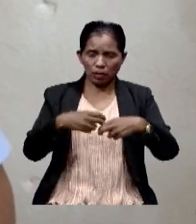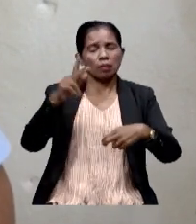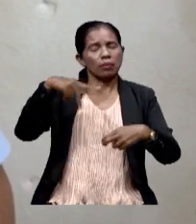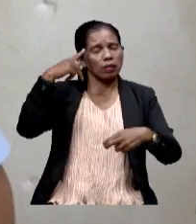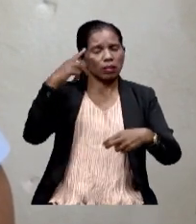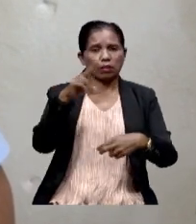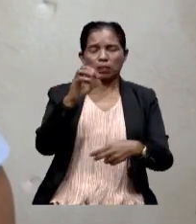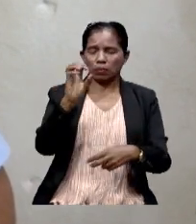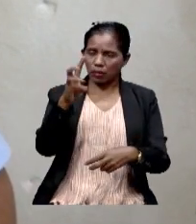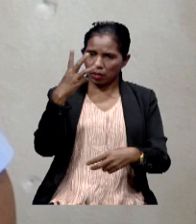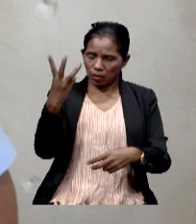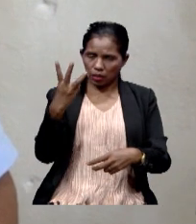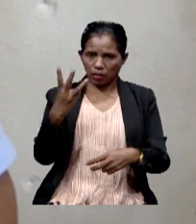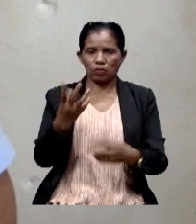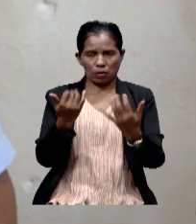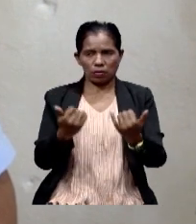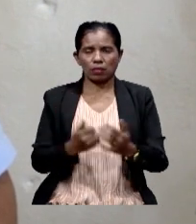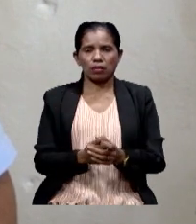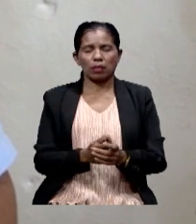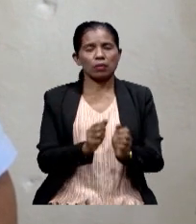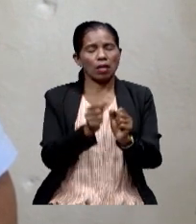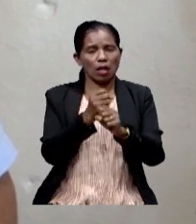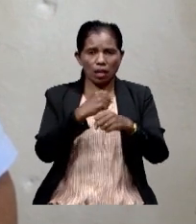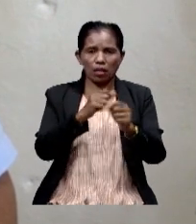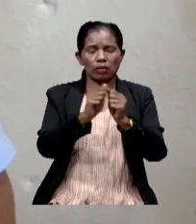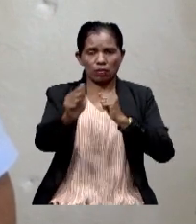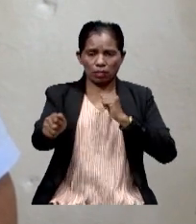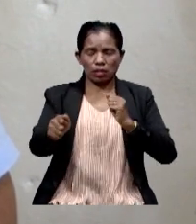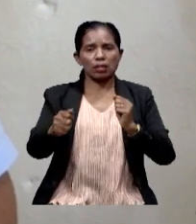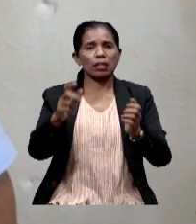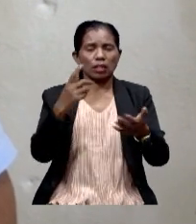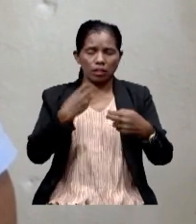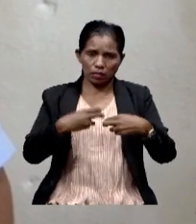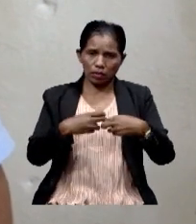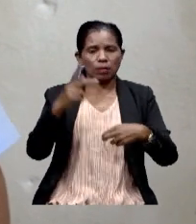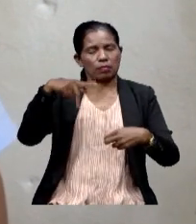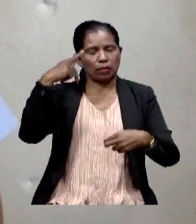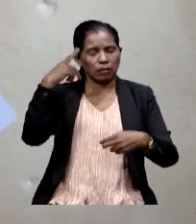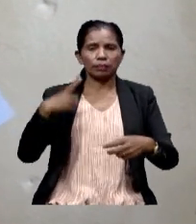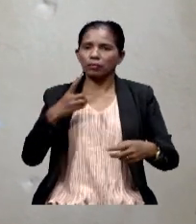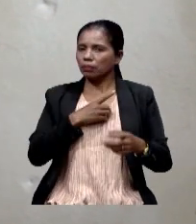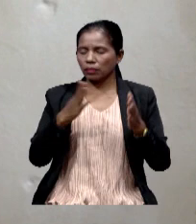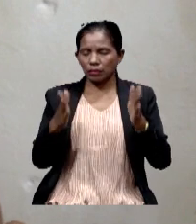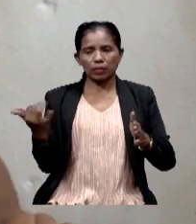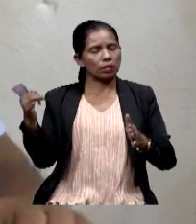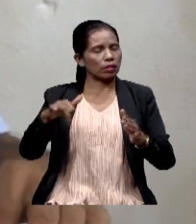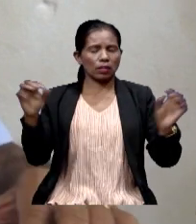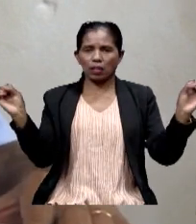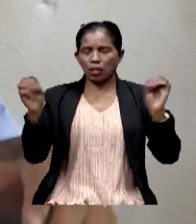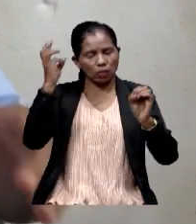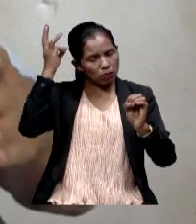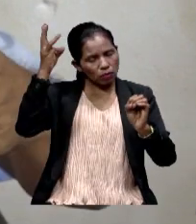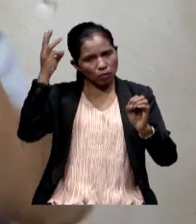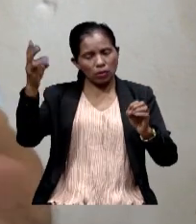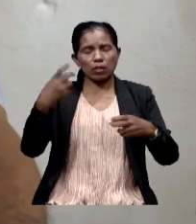agora. Atu hanaro grit crise política. Deputado ser, né? Se ela preocupa crise, né? Lá o todo, né? Se ela